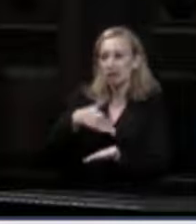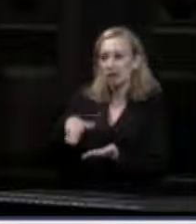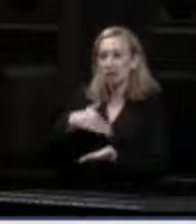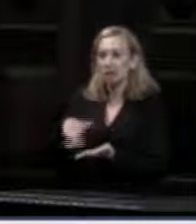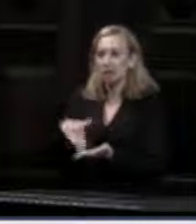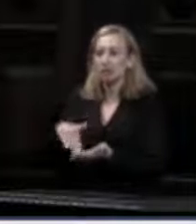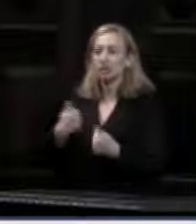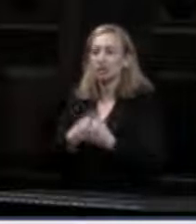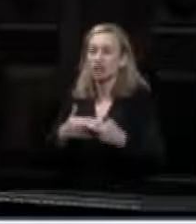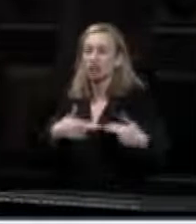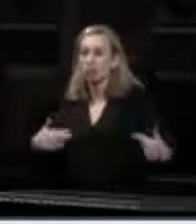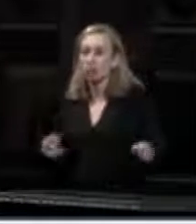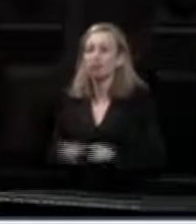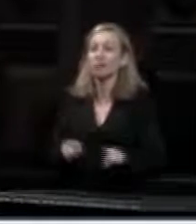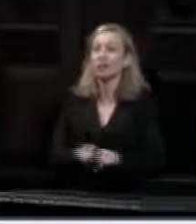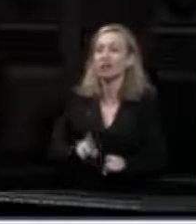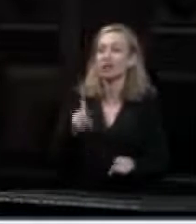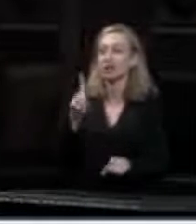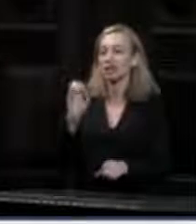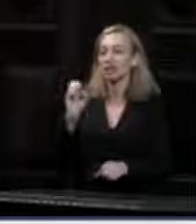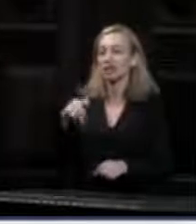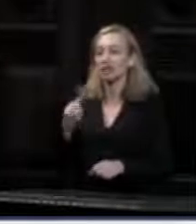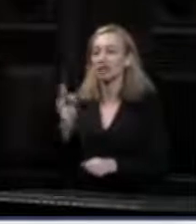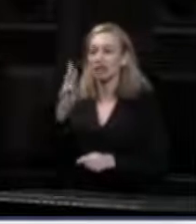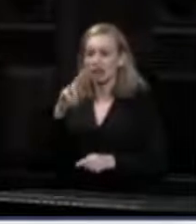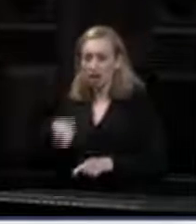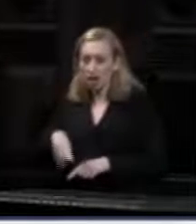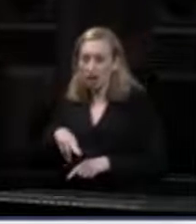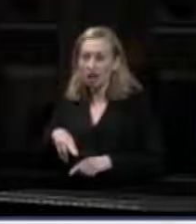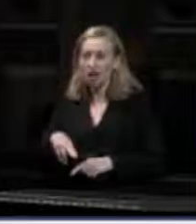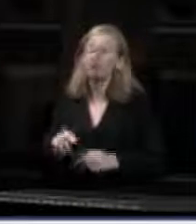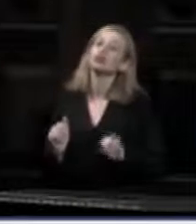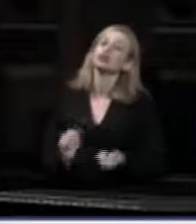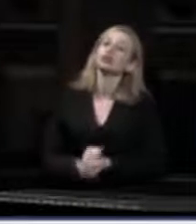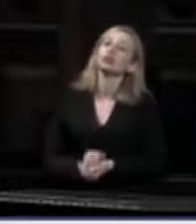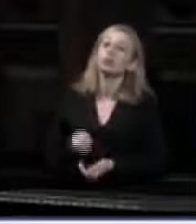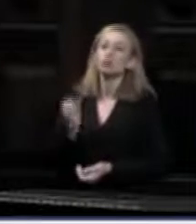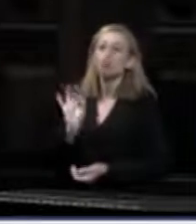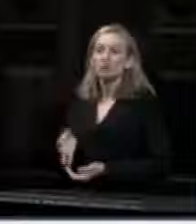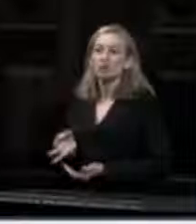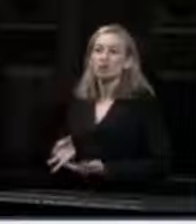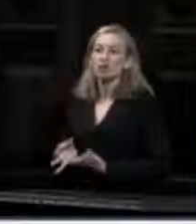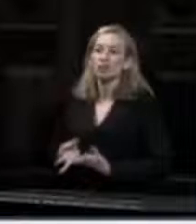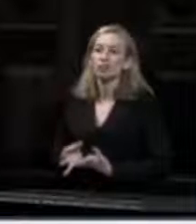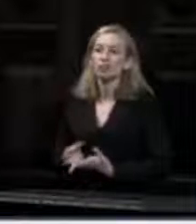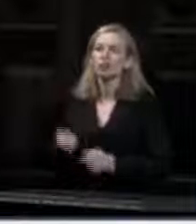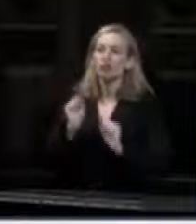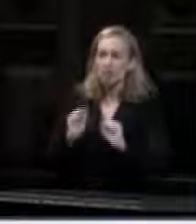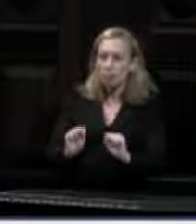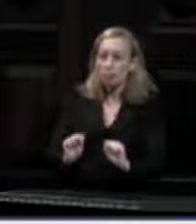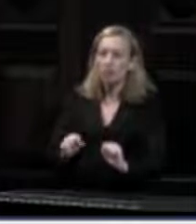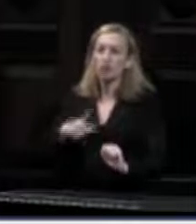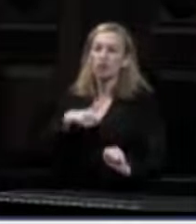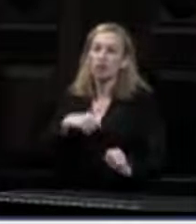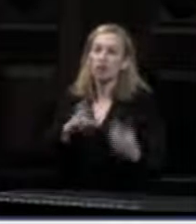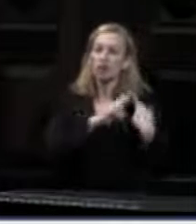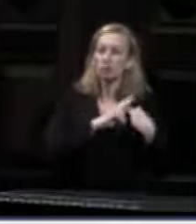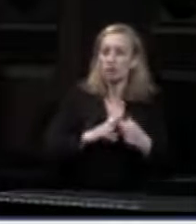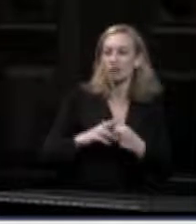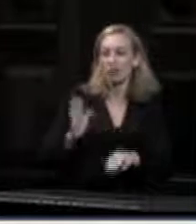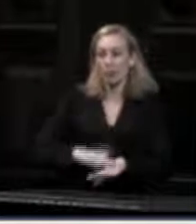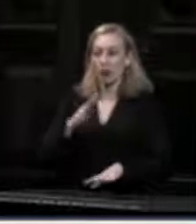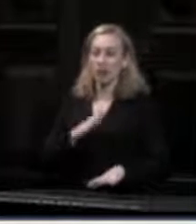e uma no DETRAN. Então, realmente, se busca critérios que possa buscar uma responsabilidade